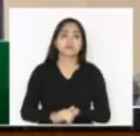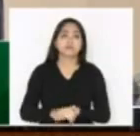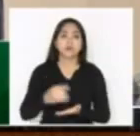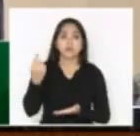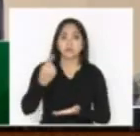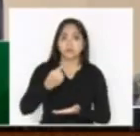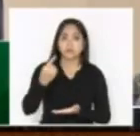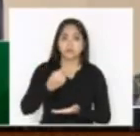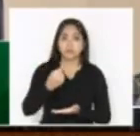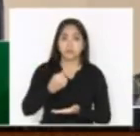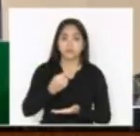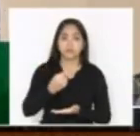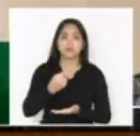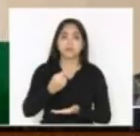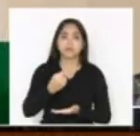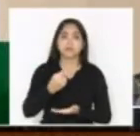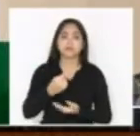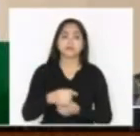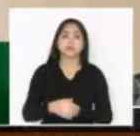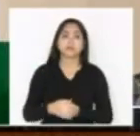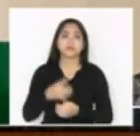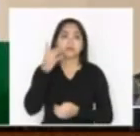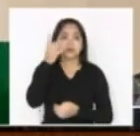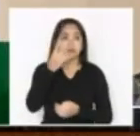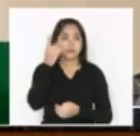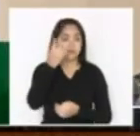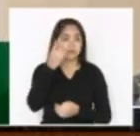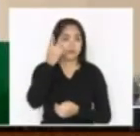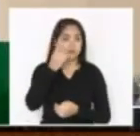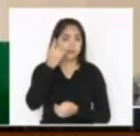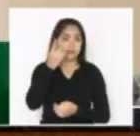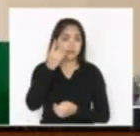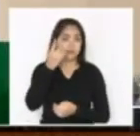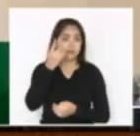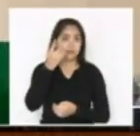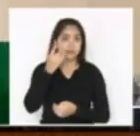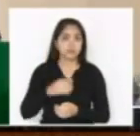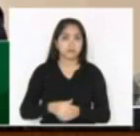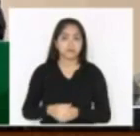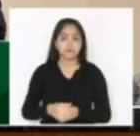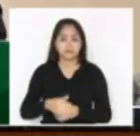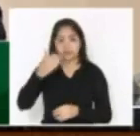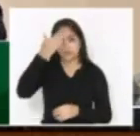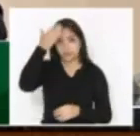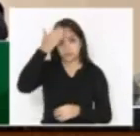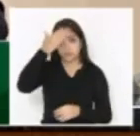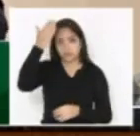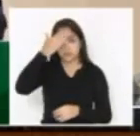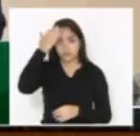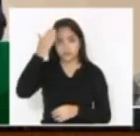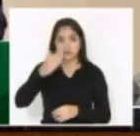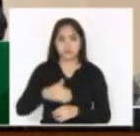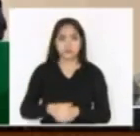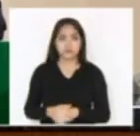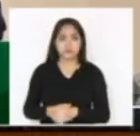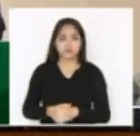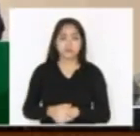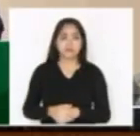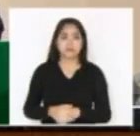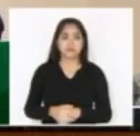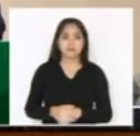primeiro lugar, deputado Antônio Aguiar. Vossa